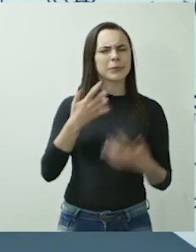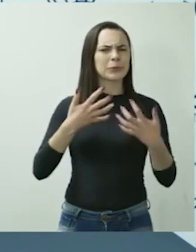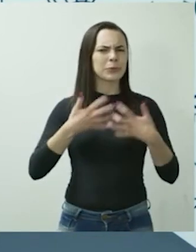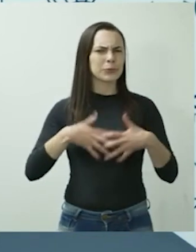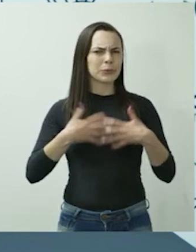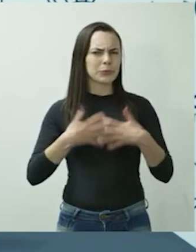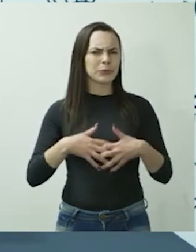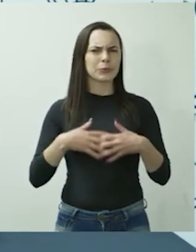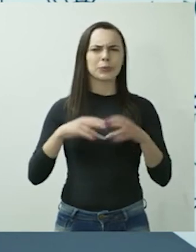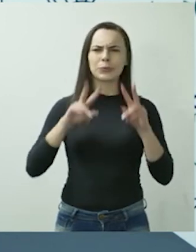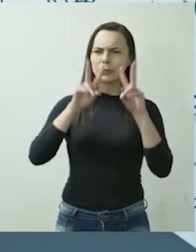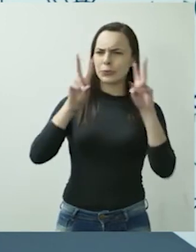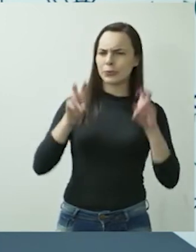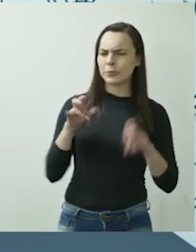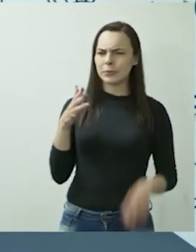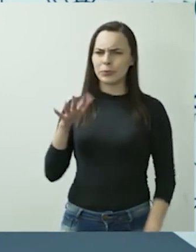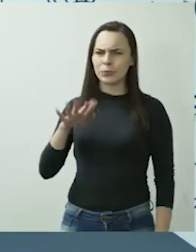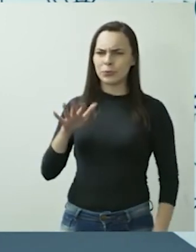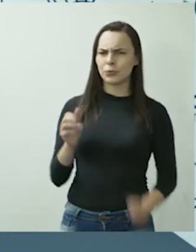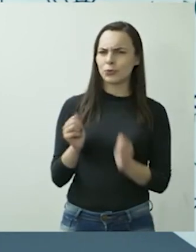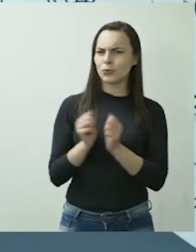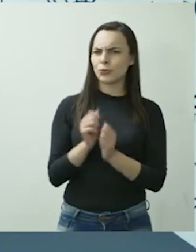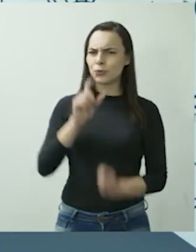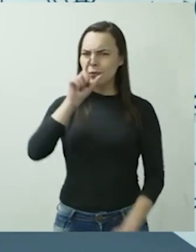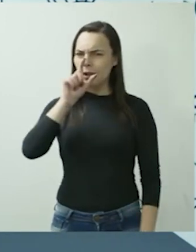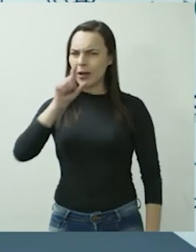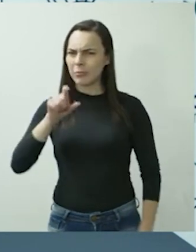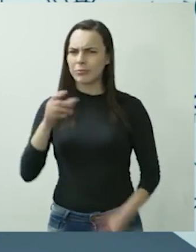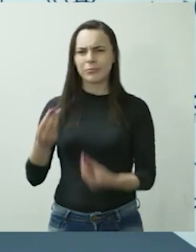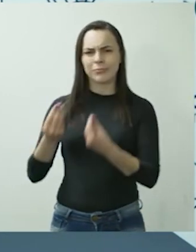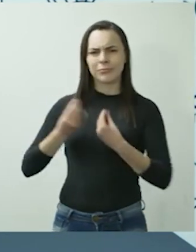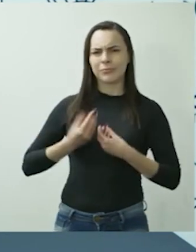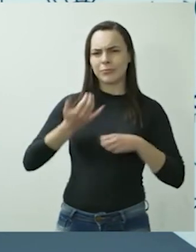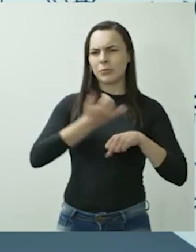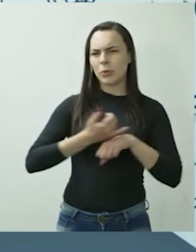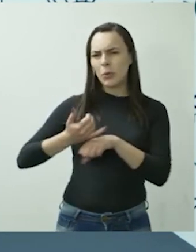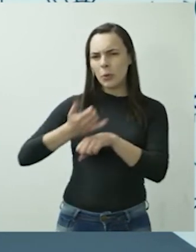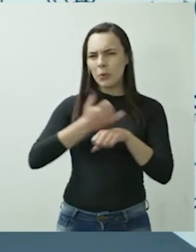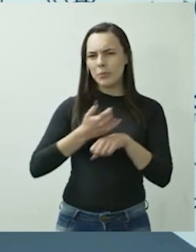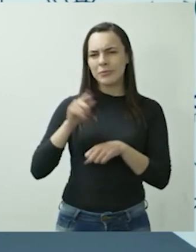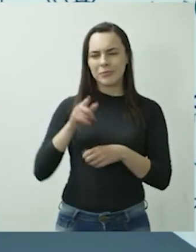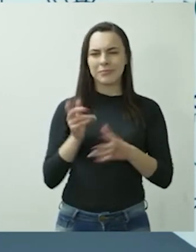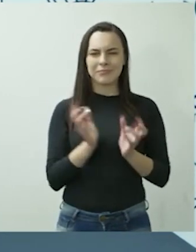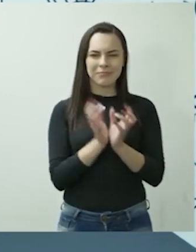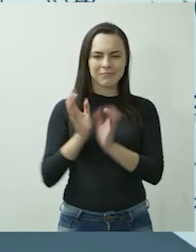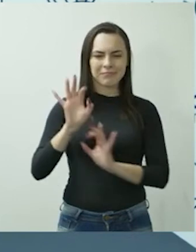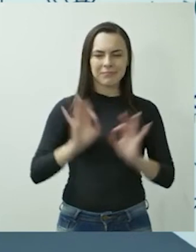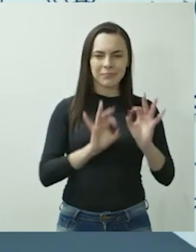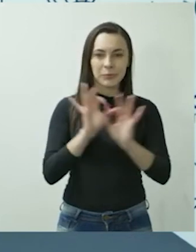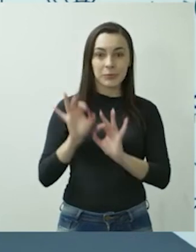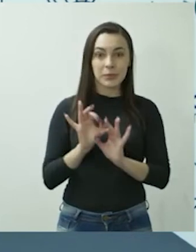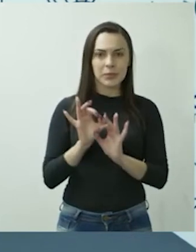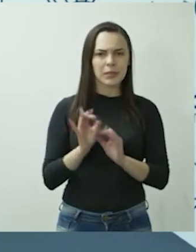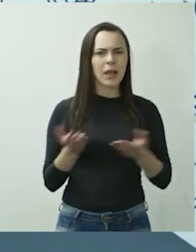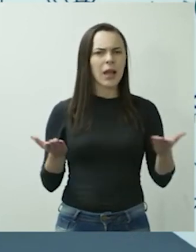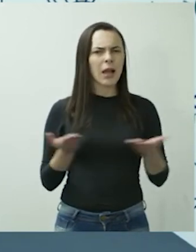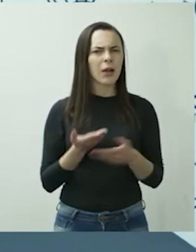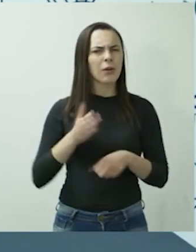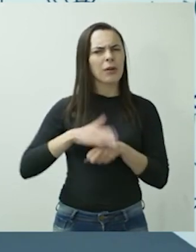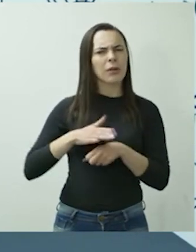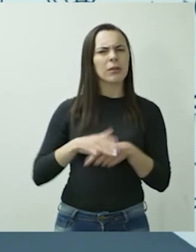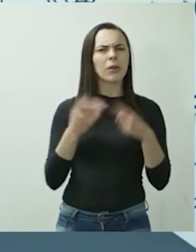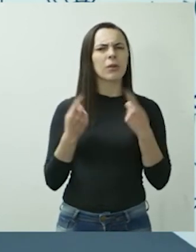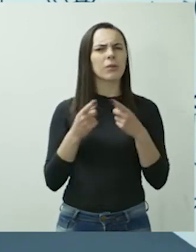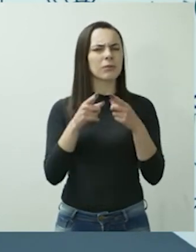junto com a nossa bruxa que nos mandou ali os objetos que ela faz coleção. Então eu vou deixar um desafio para vocês